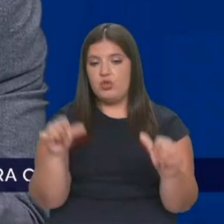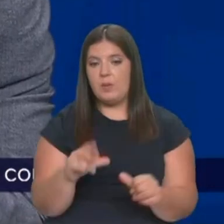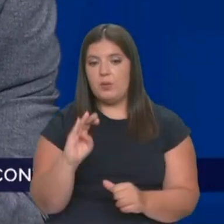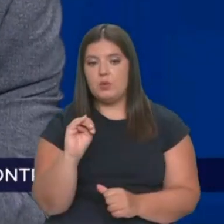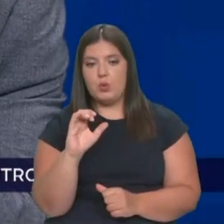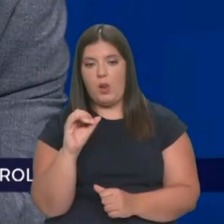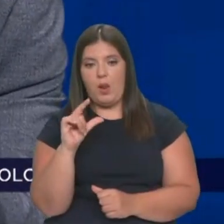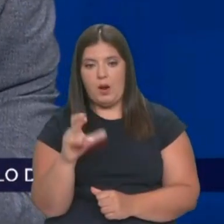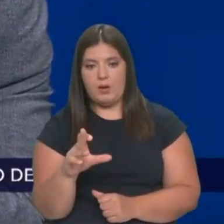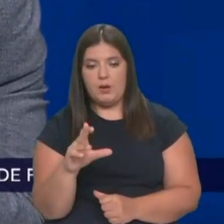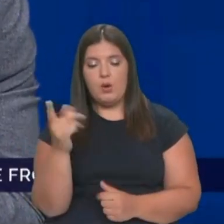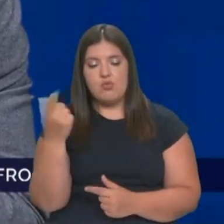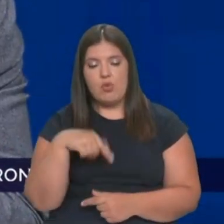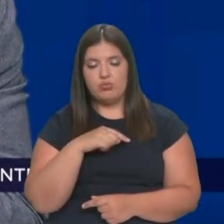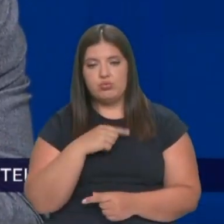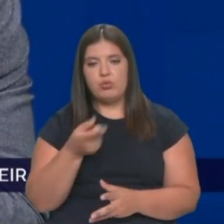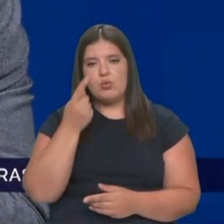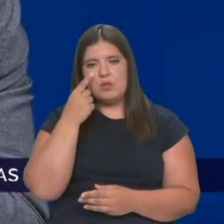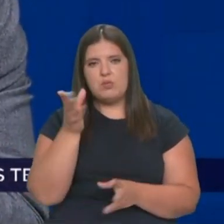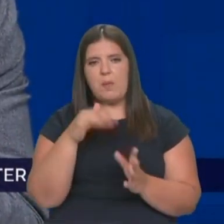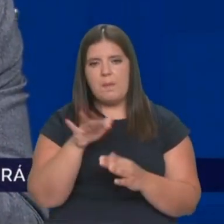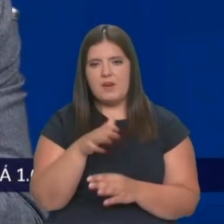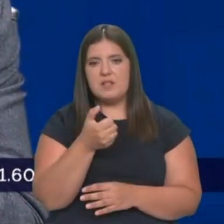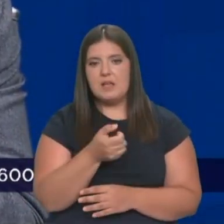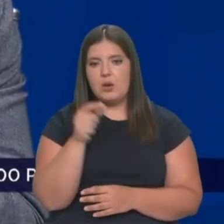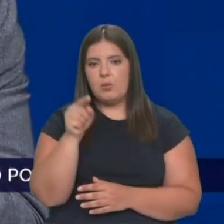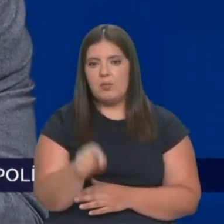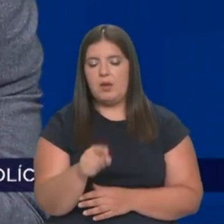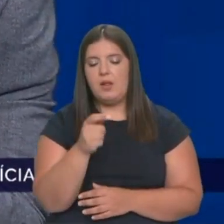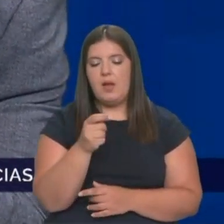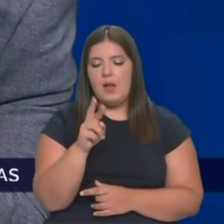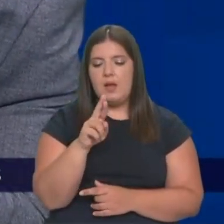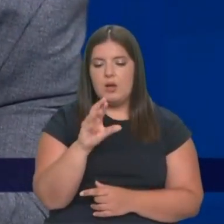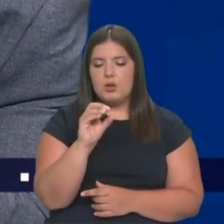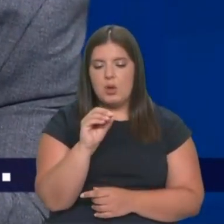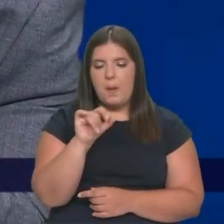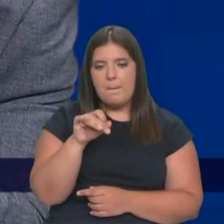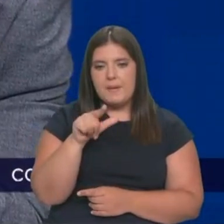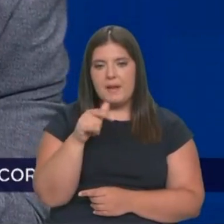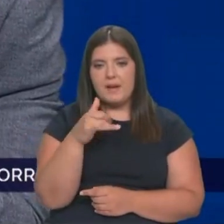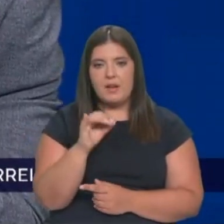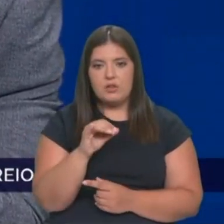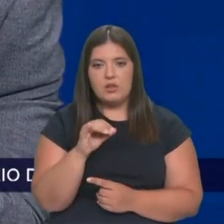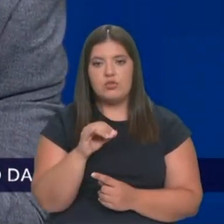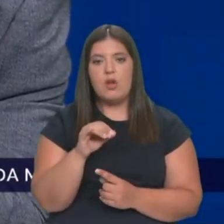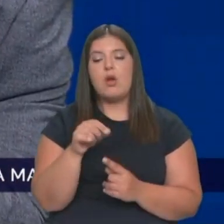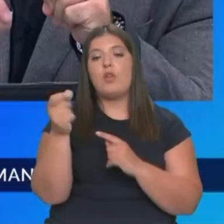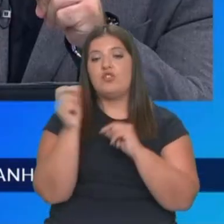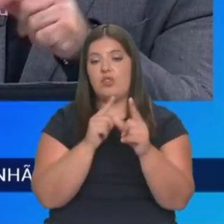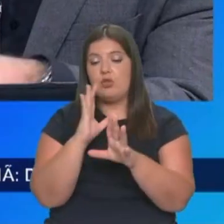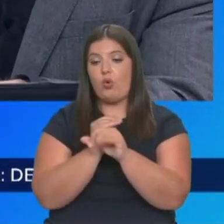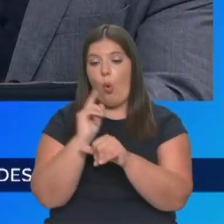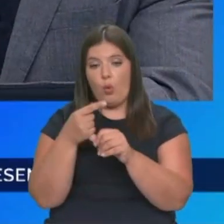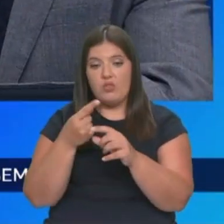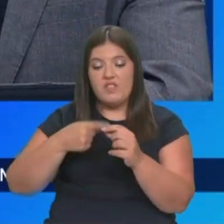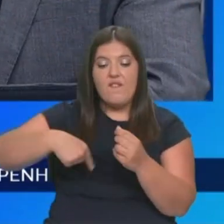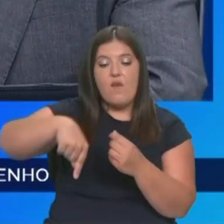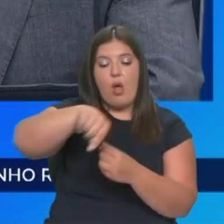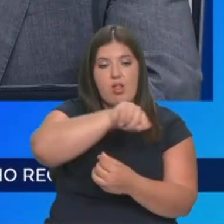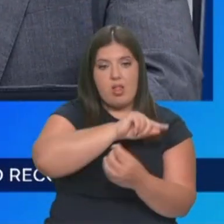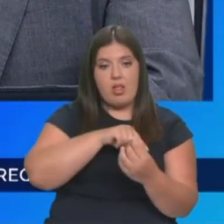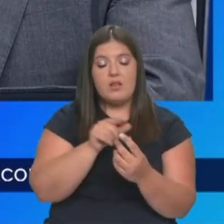conhecemos confirmadamente mais de 5.600 exoplanetas, planetas que orbitam outras estrelas, que não o Sol, essa é a definição